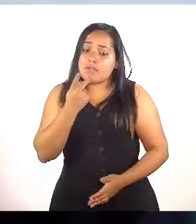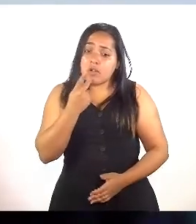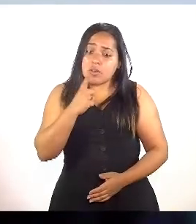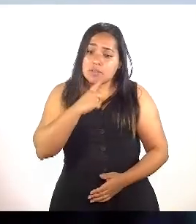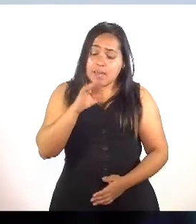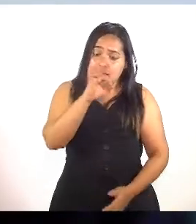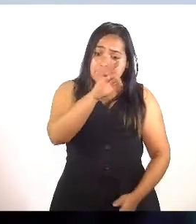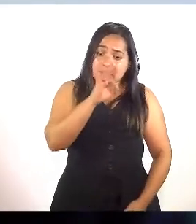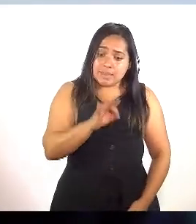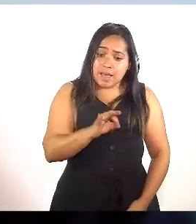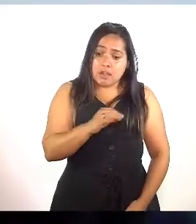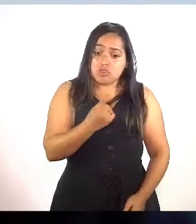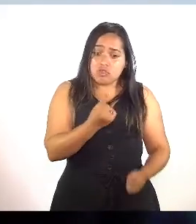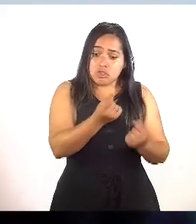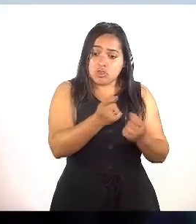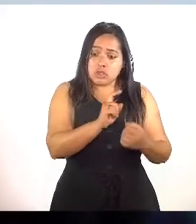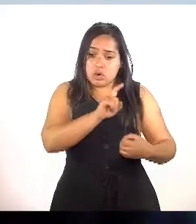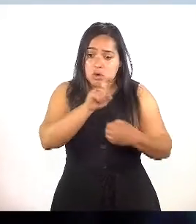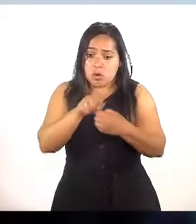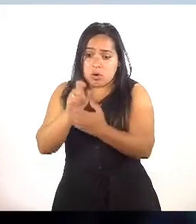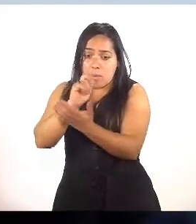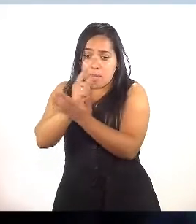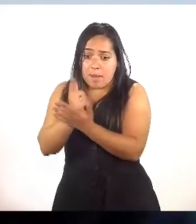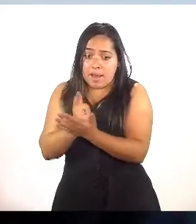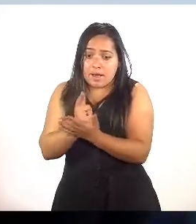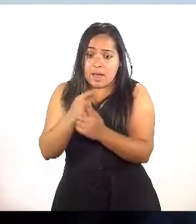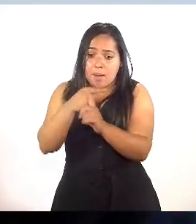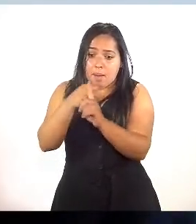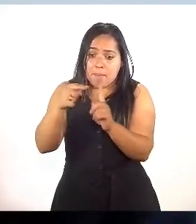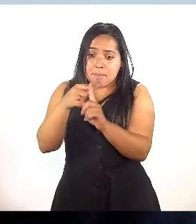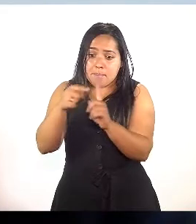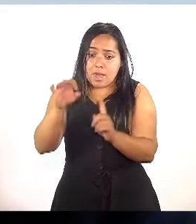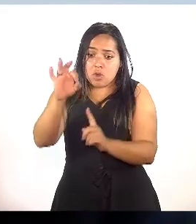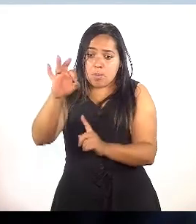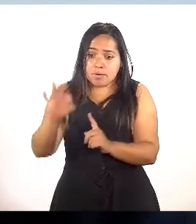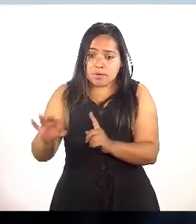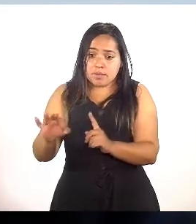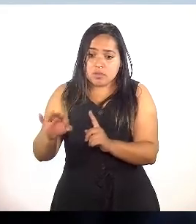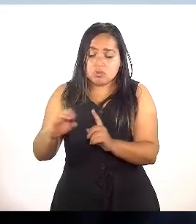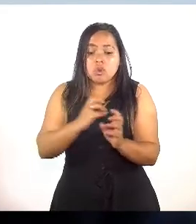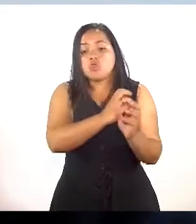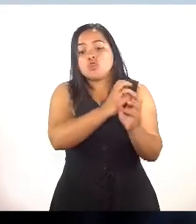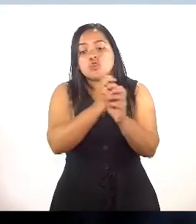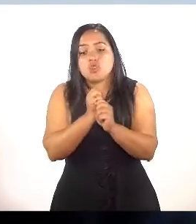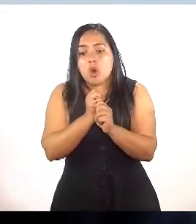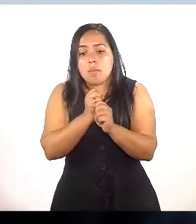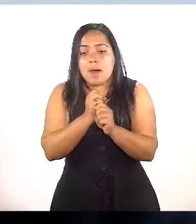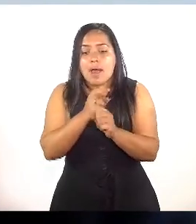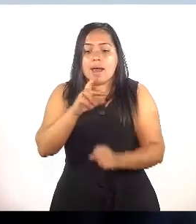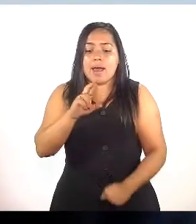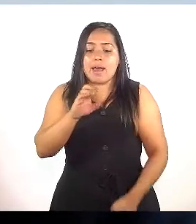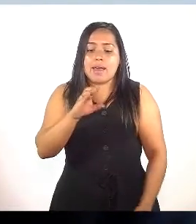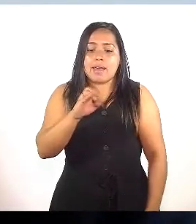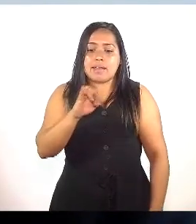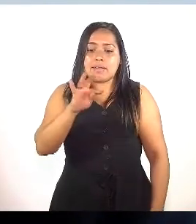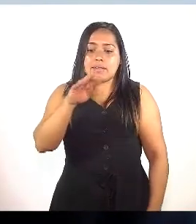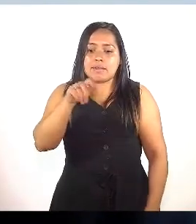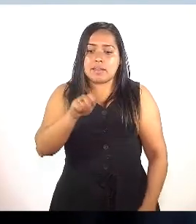A AGENERSA recebe um valor uma alíquota de 0,5% do somatório das receitas das